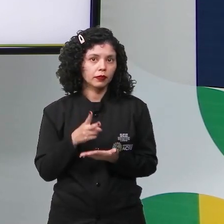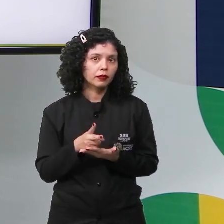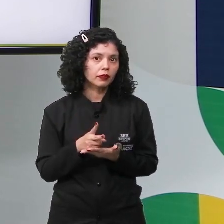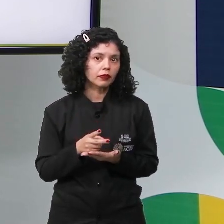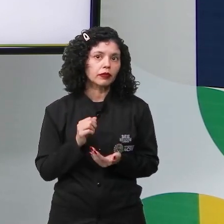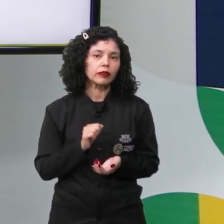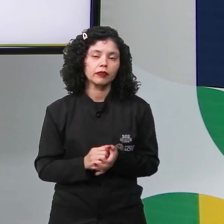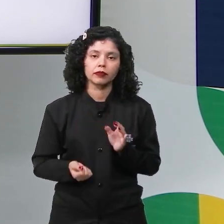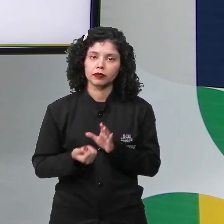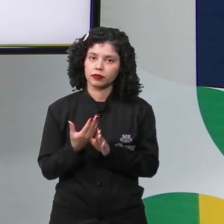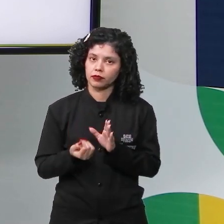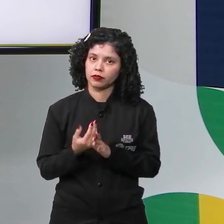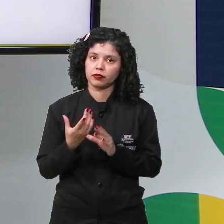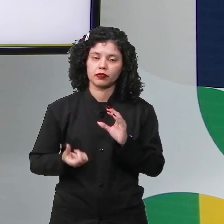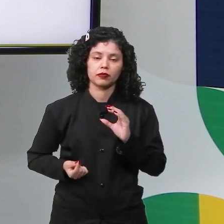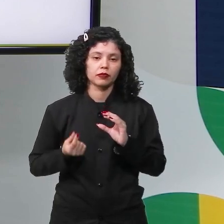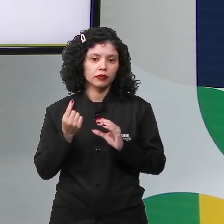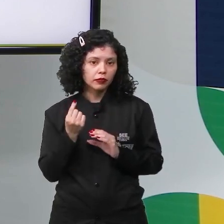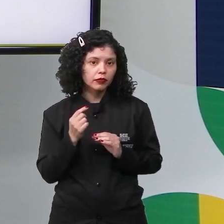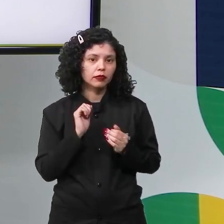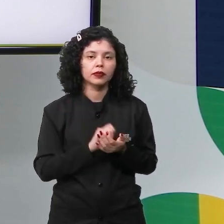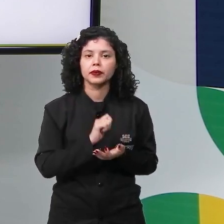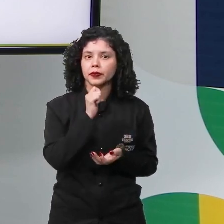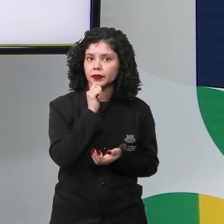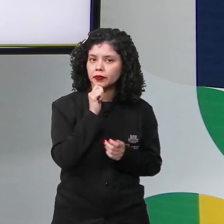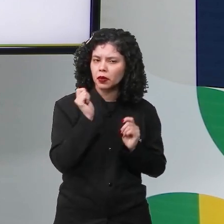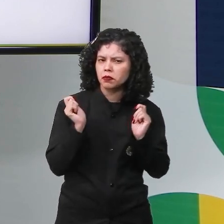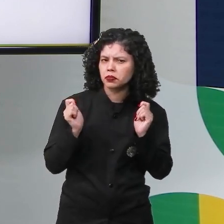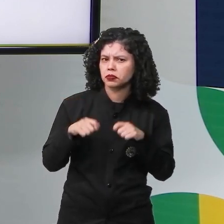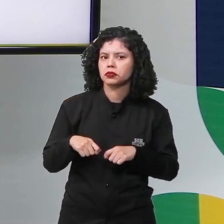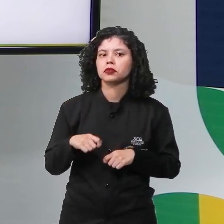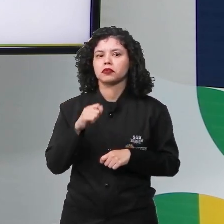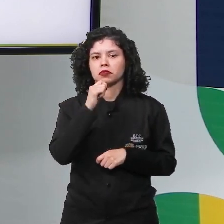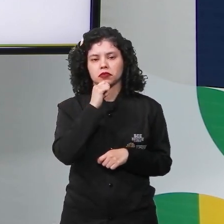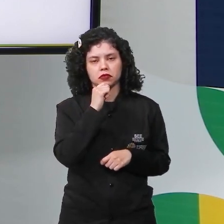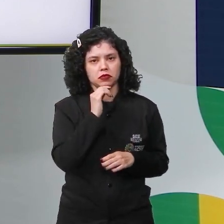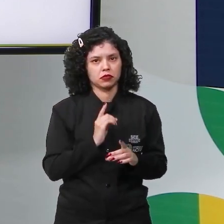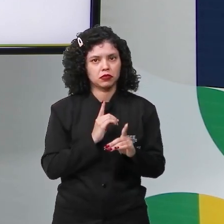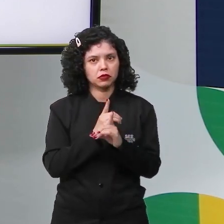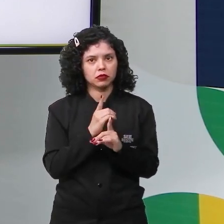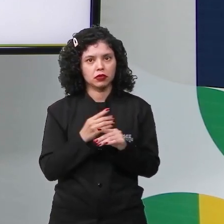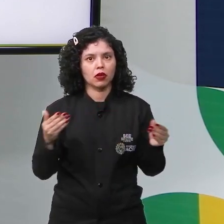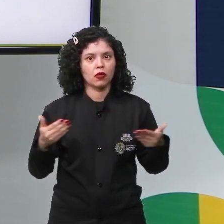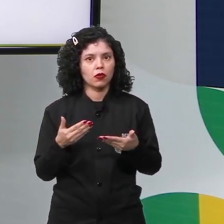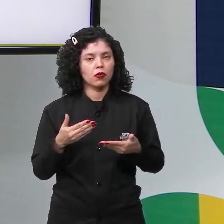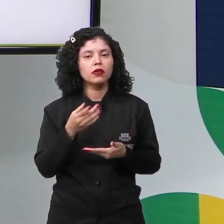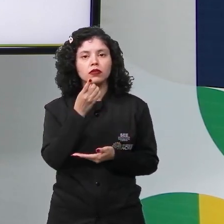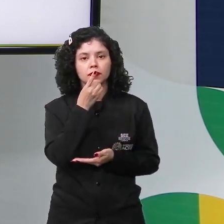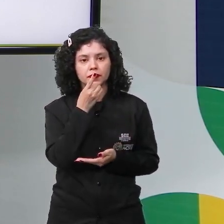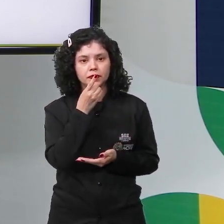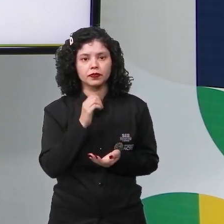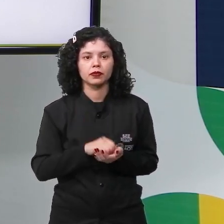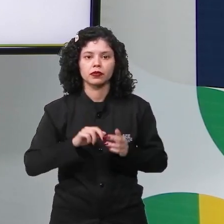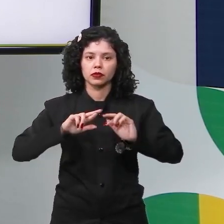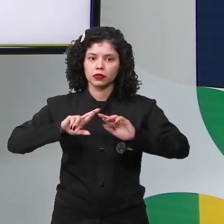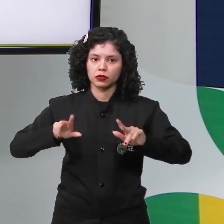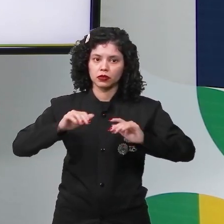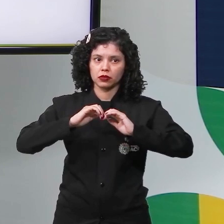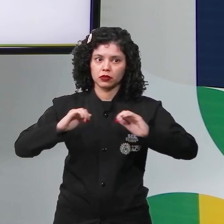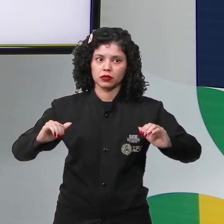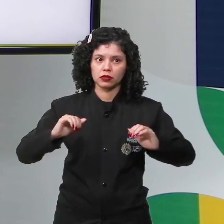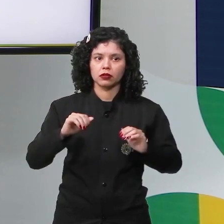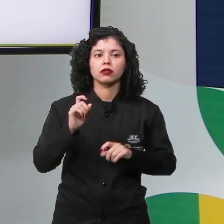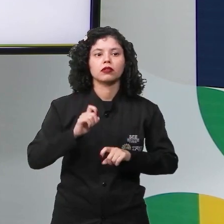no modo de produção capitalista, ainda é possível nós identificarmos na atualidade a divisão sexual